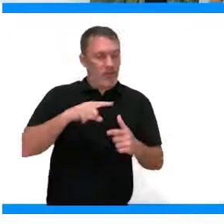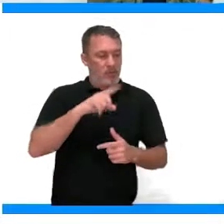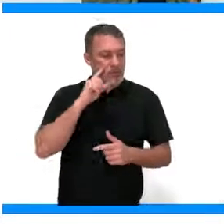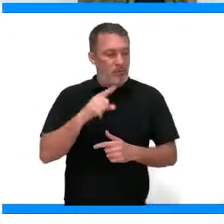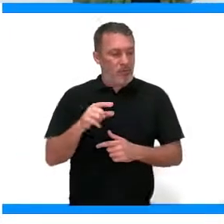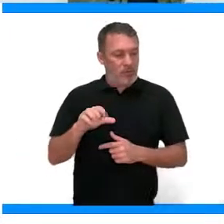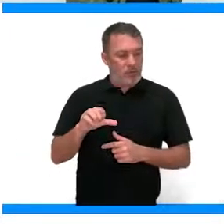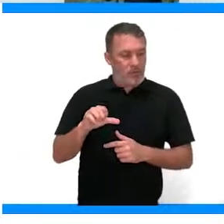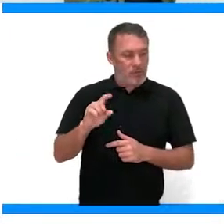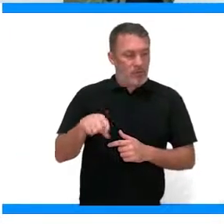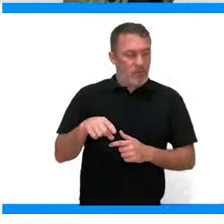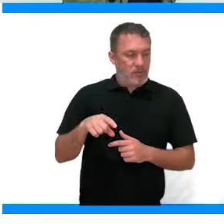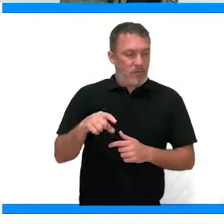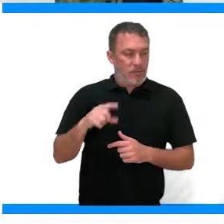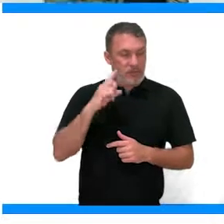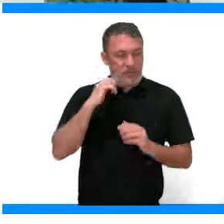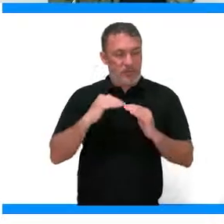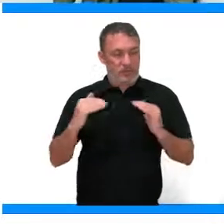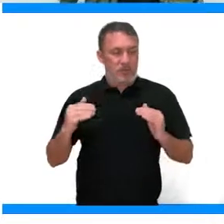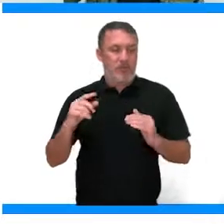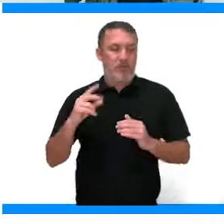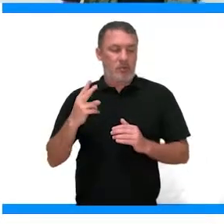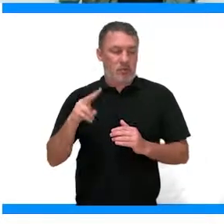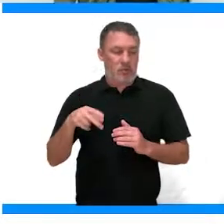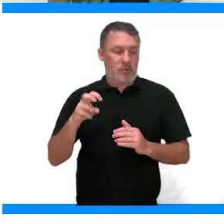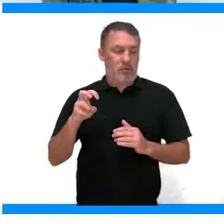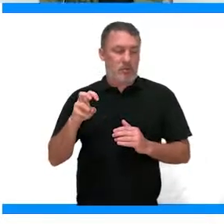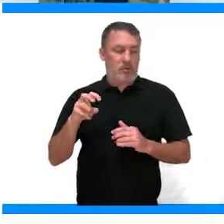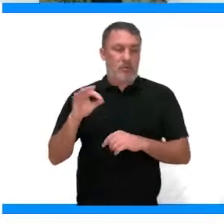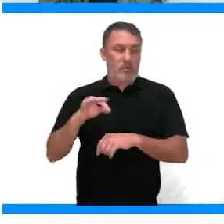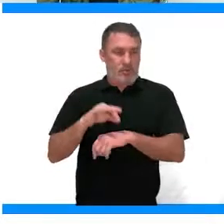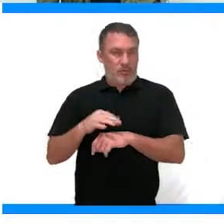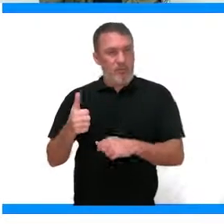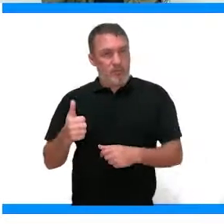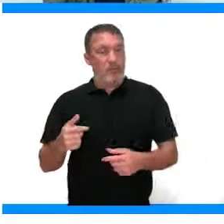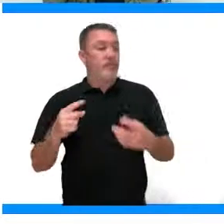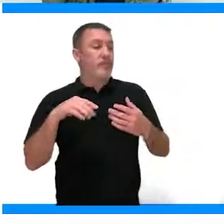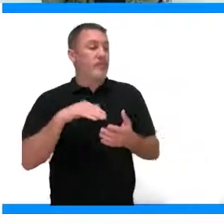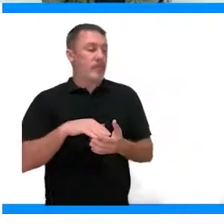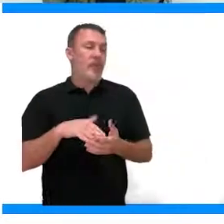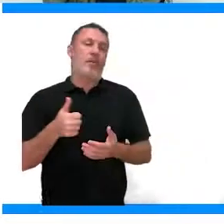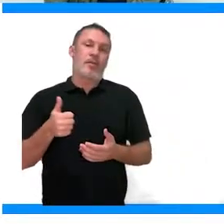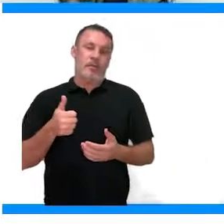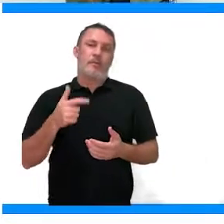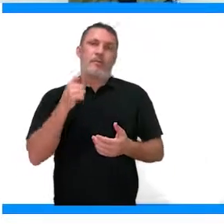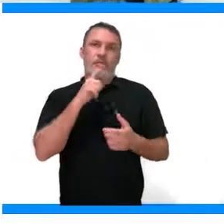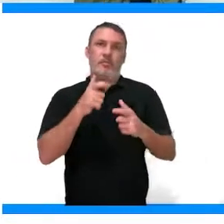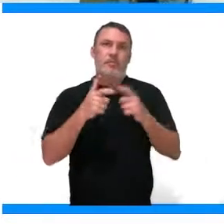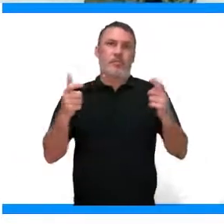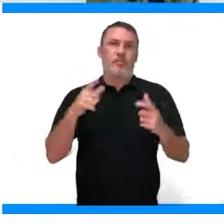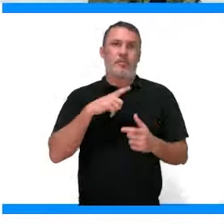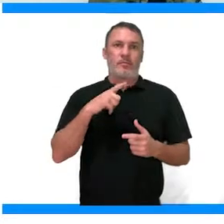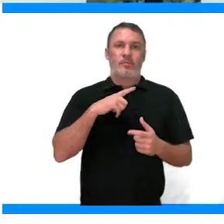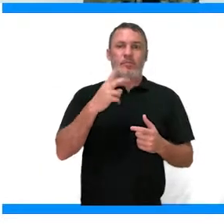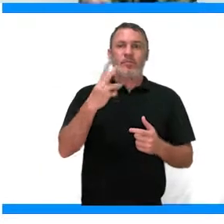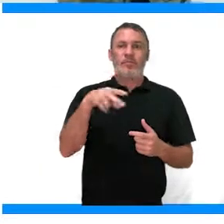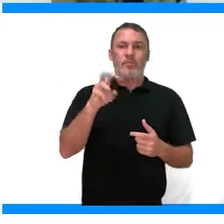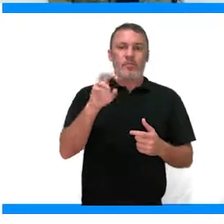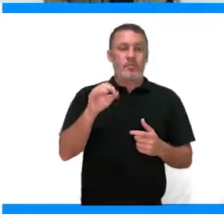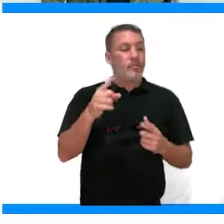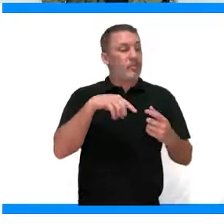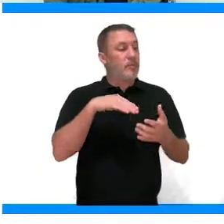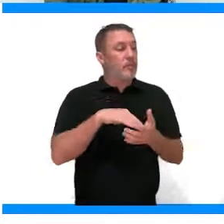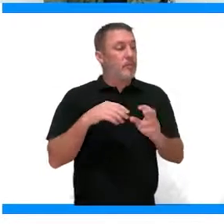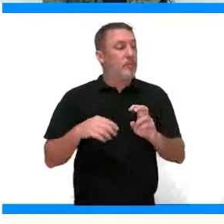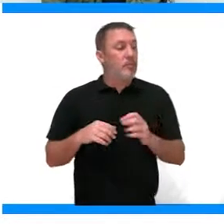por 360 vezes 100, 2,5% de mosquito aí no bairro 4. A infestação está em 2,5%.